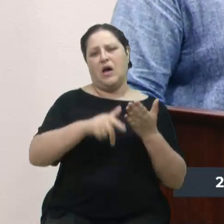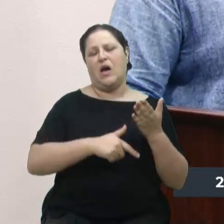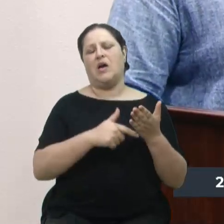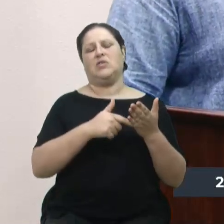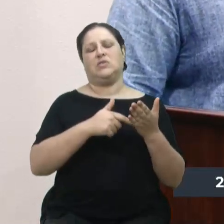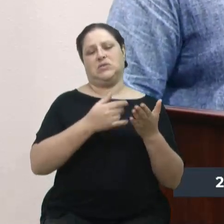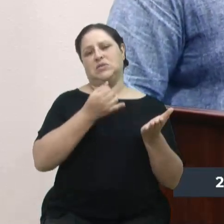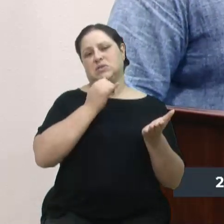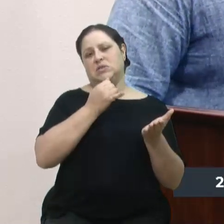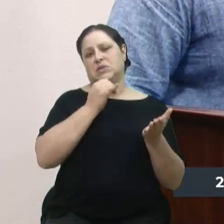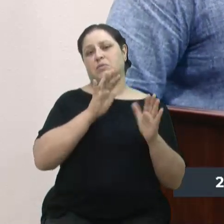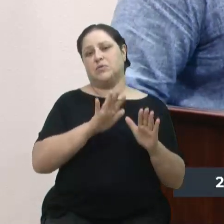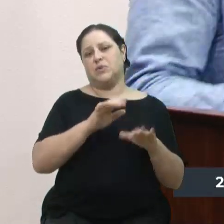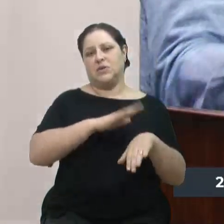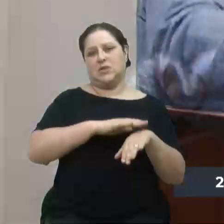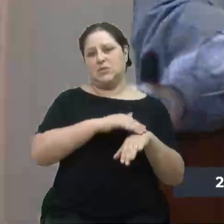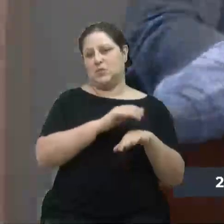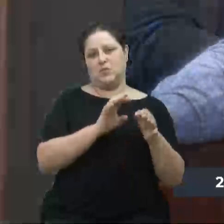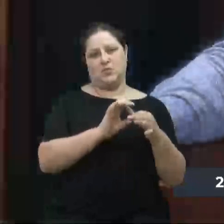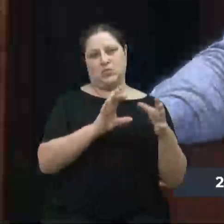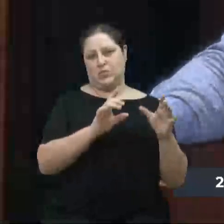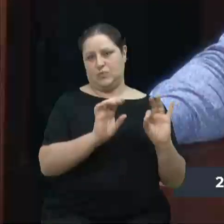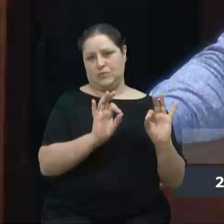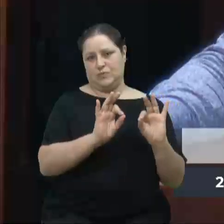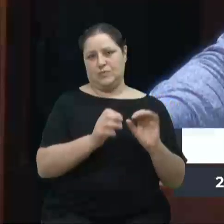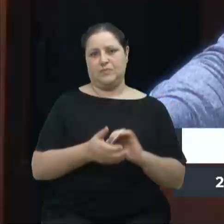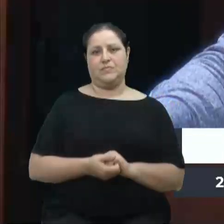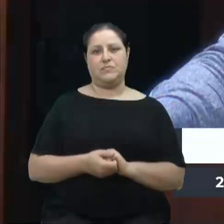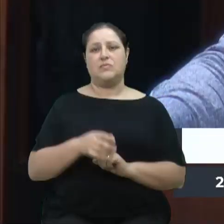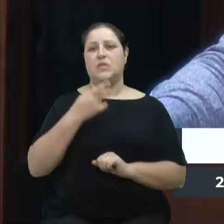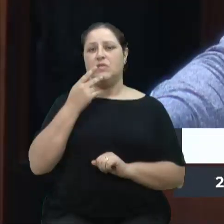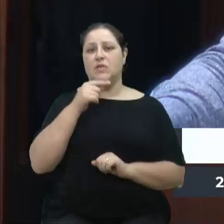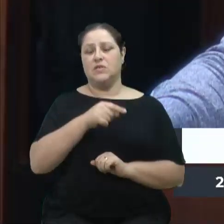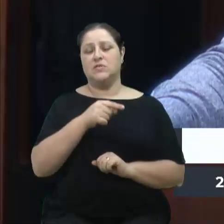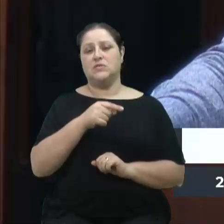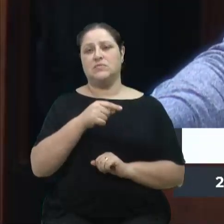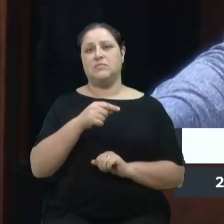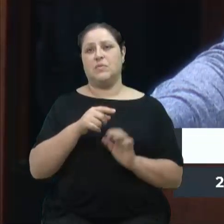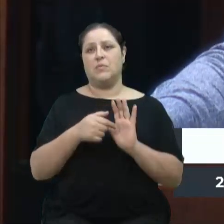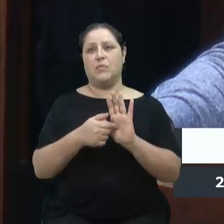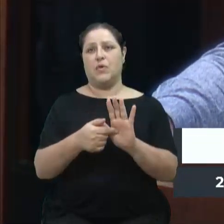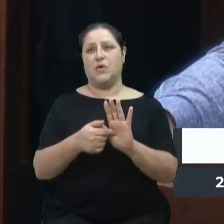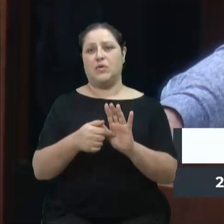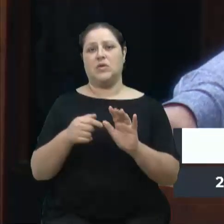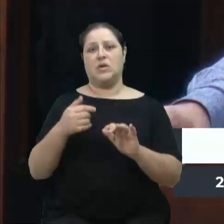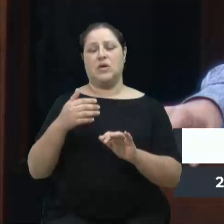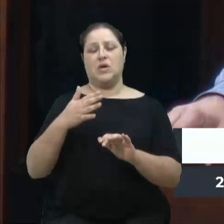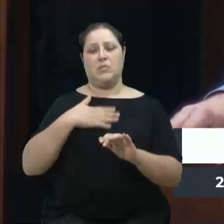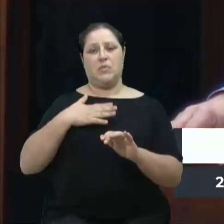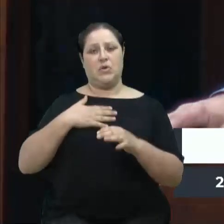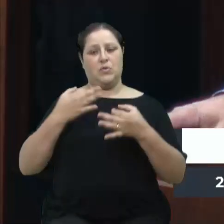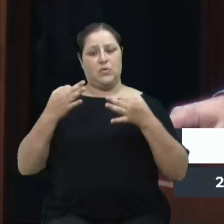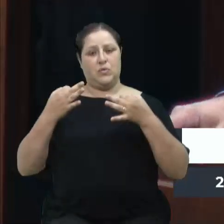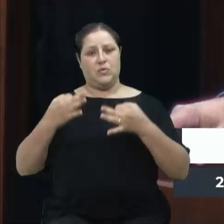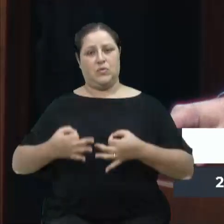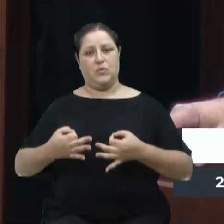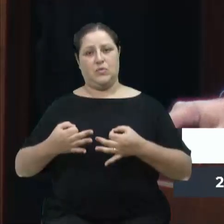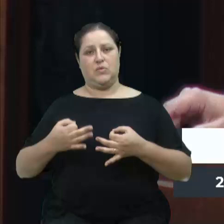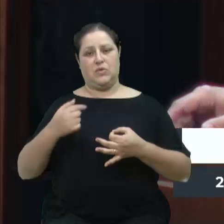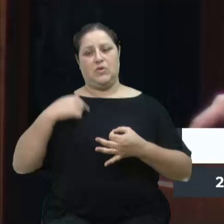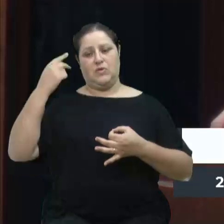tempo não me permite. E falo isso para demonstrar a posição que eu,